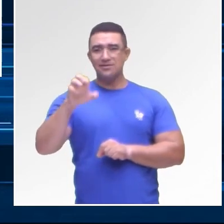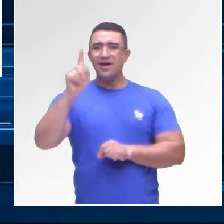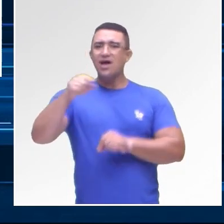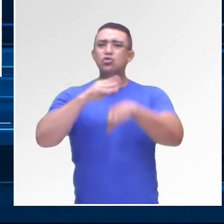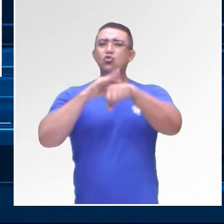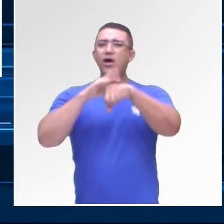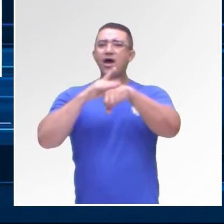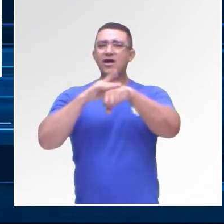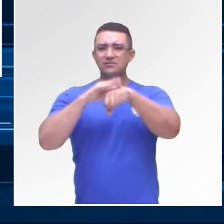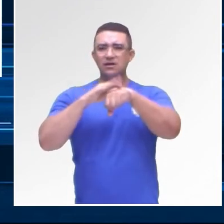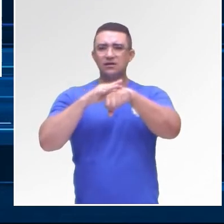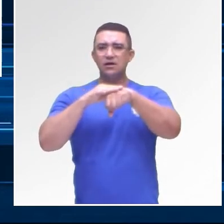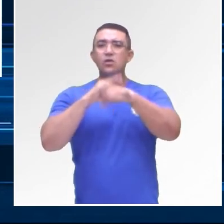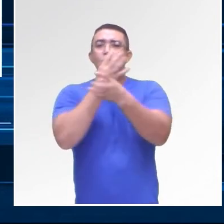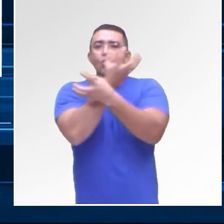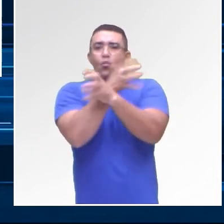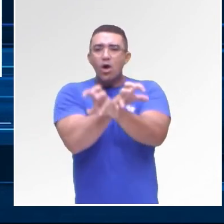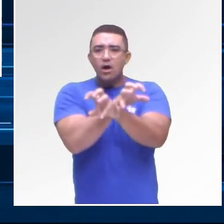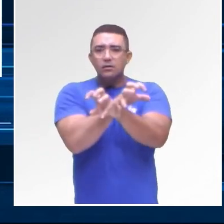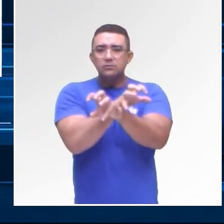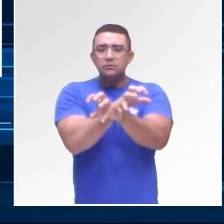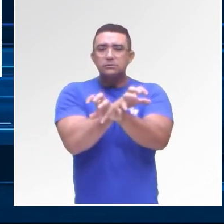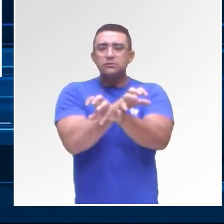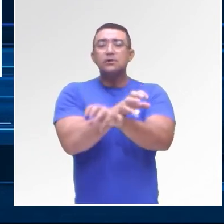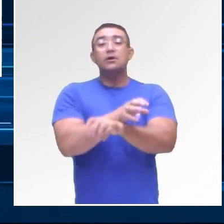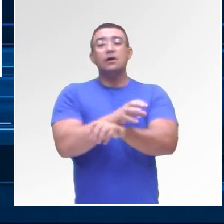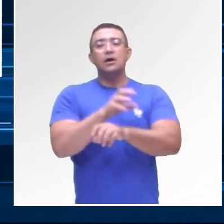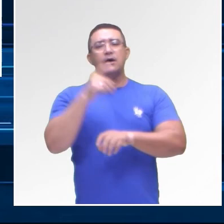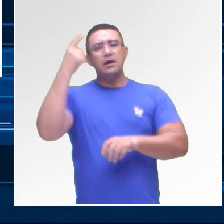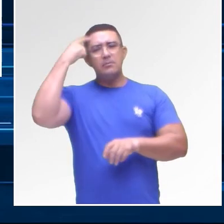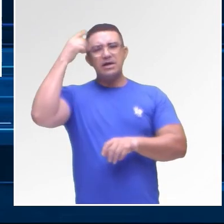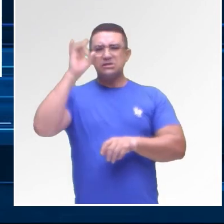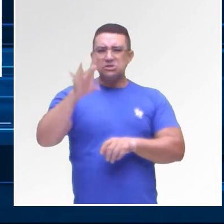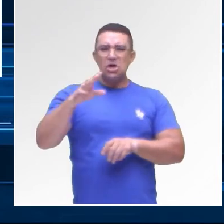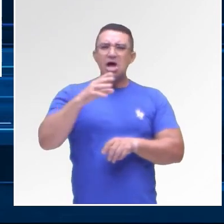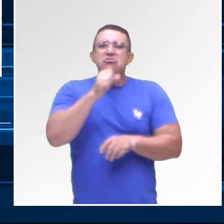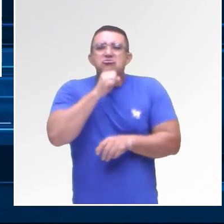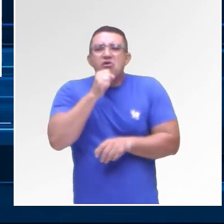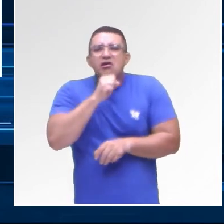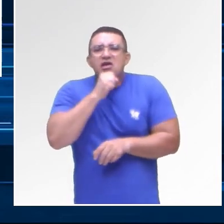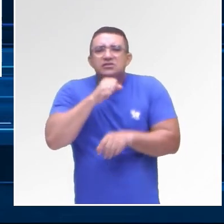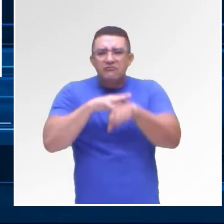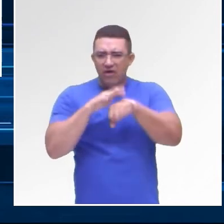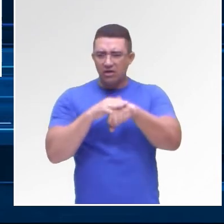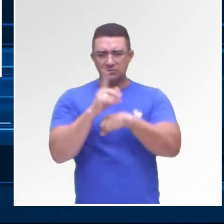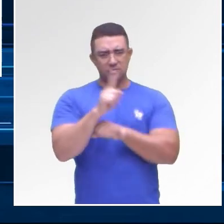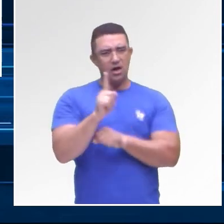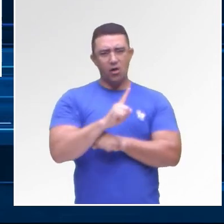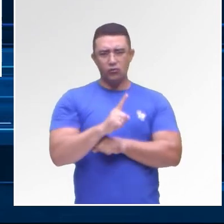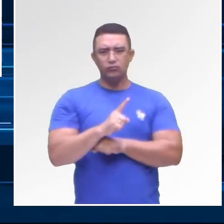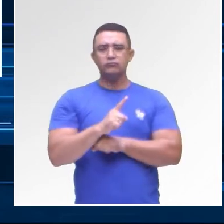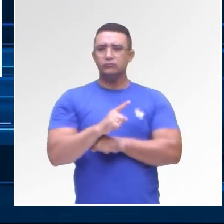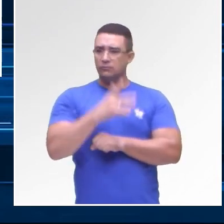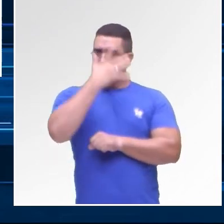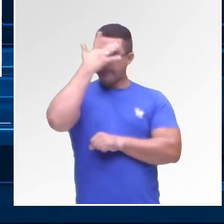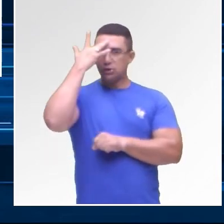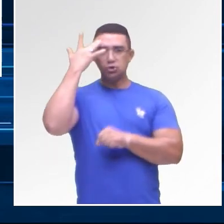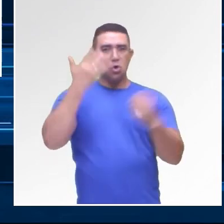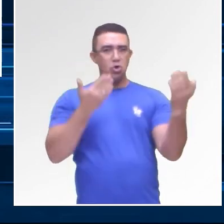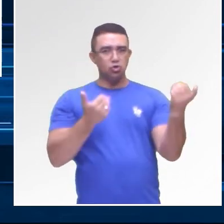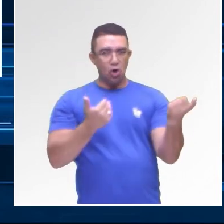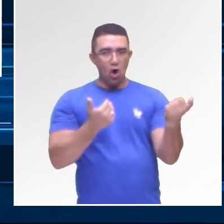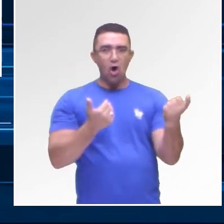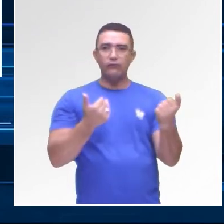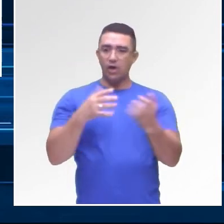à velhice, mas tem muita gente com idade bem abaixo do que é considerado velhice, que já está tendo